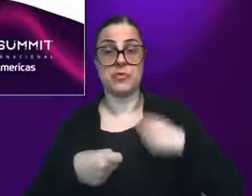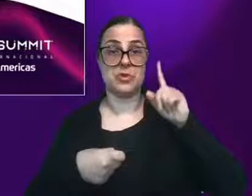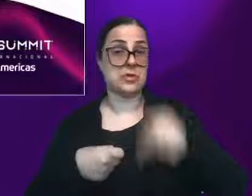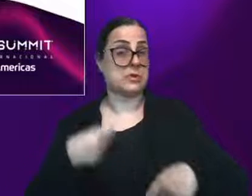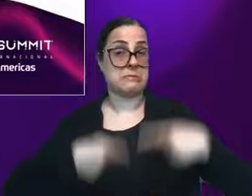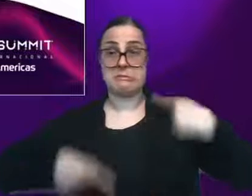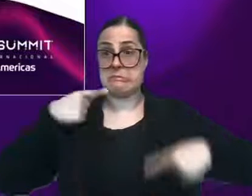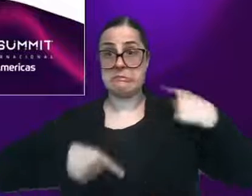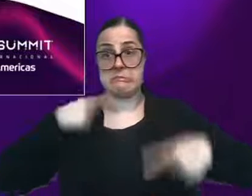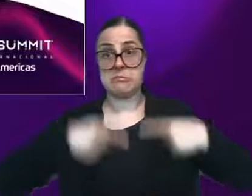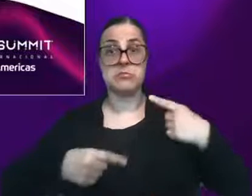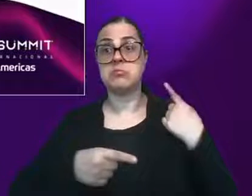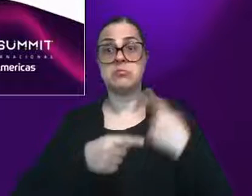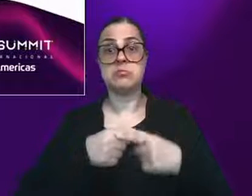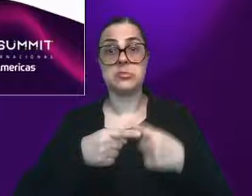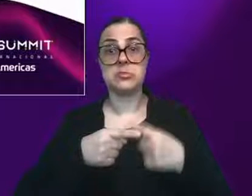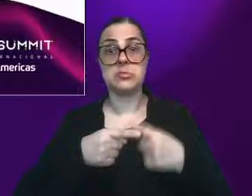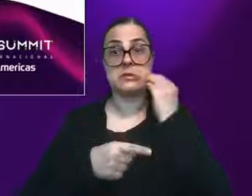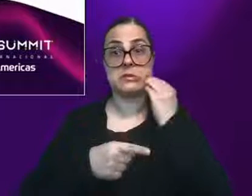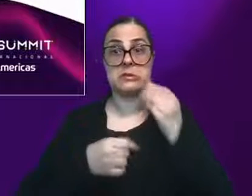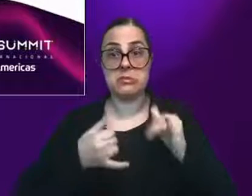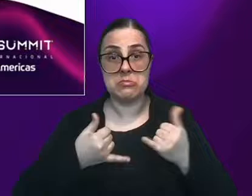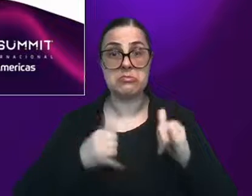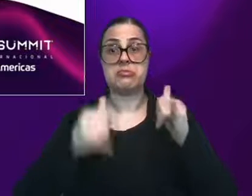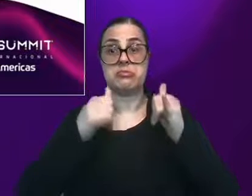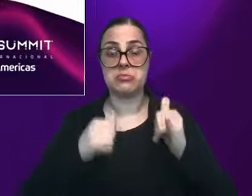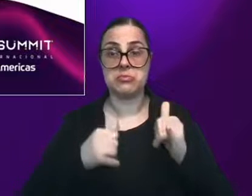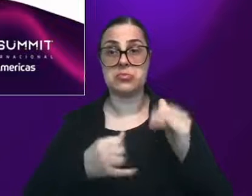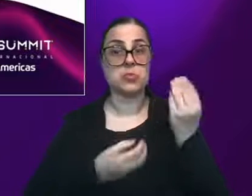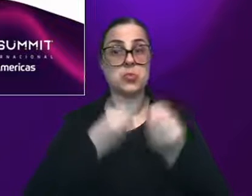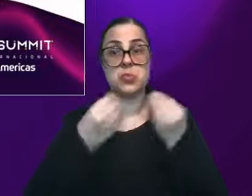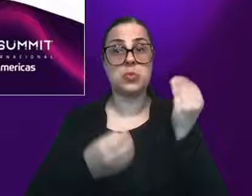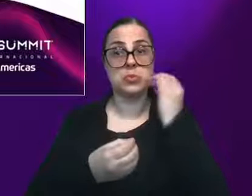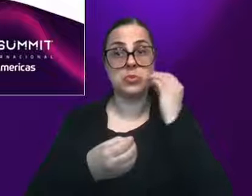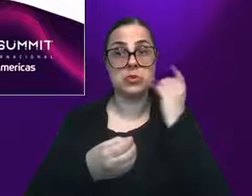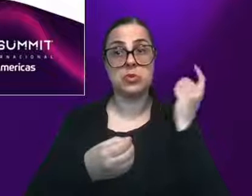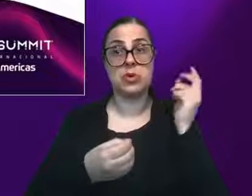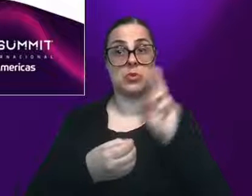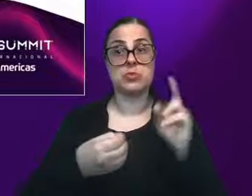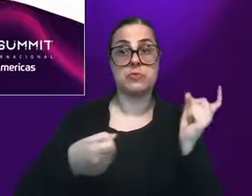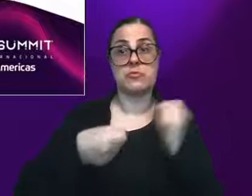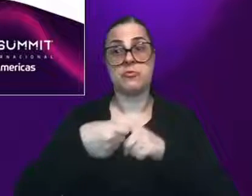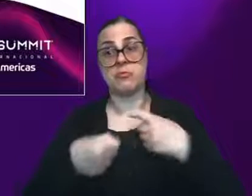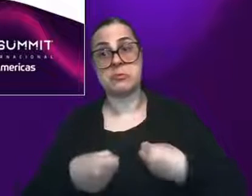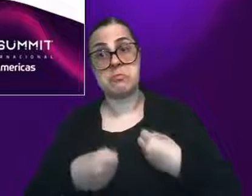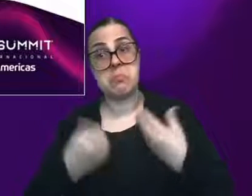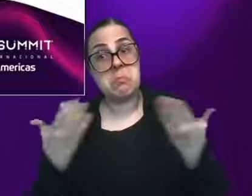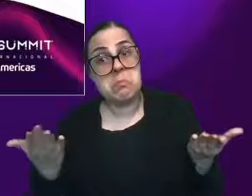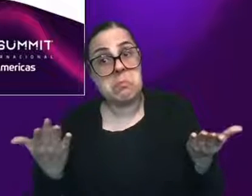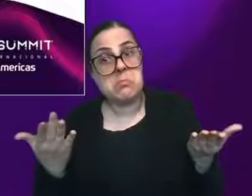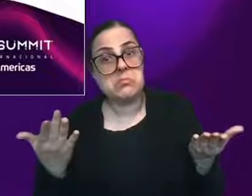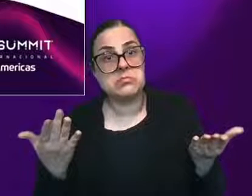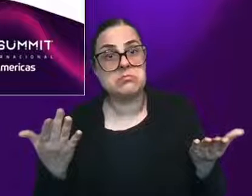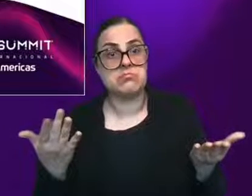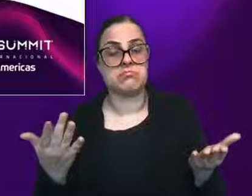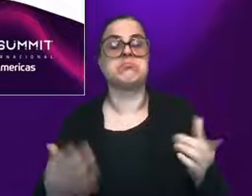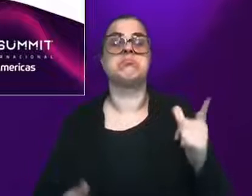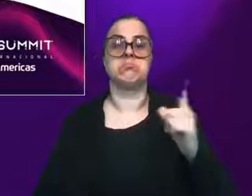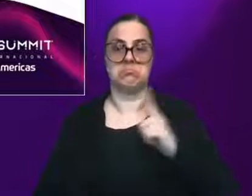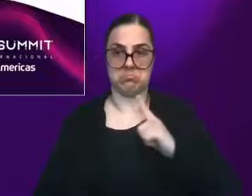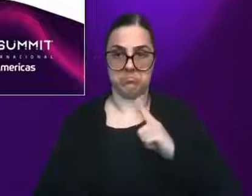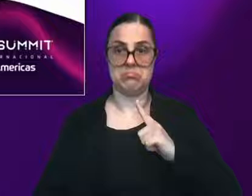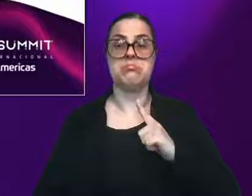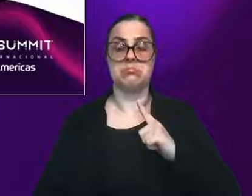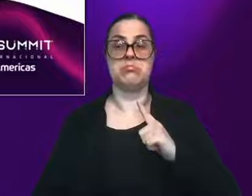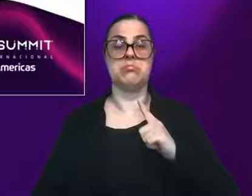quando, por quê, até quando você deve usar. Bom, as indicações clássicas, todos nós sabemos, né?